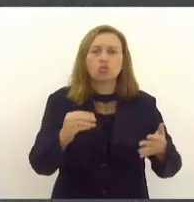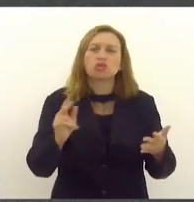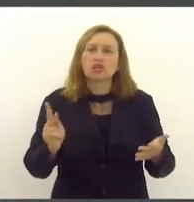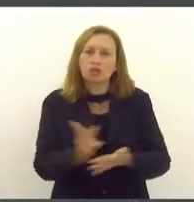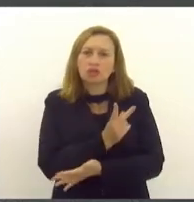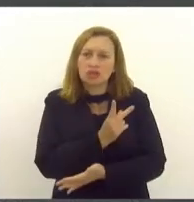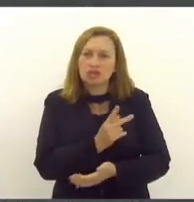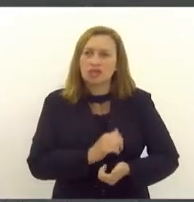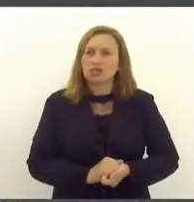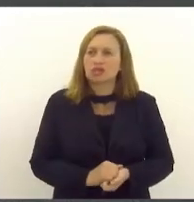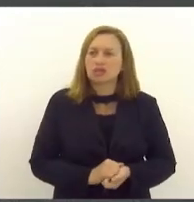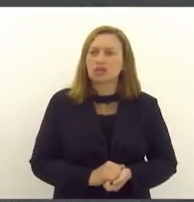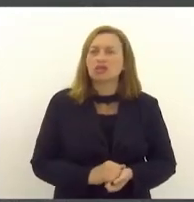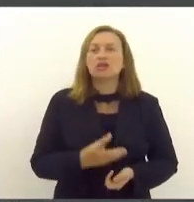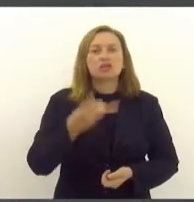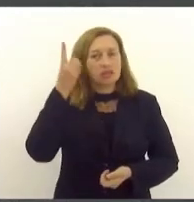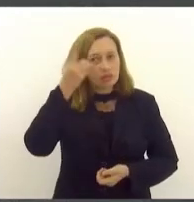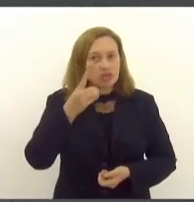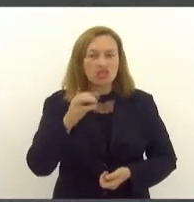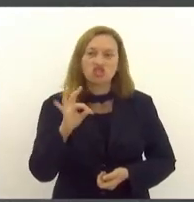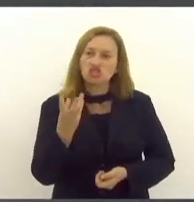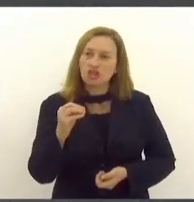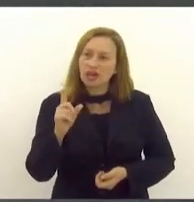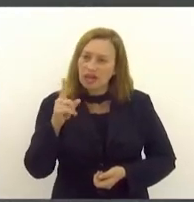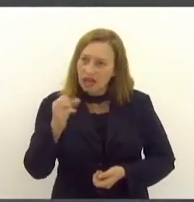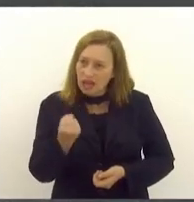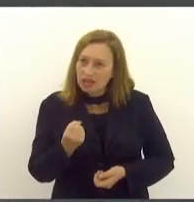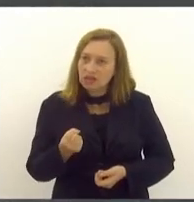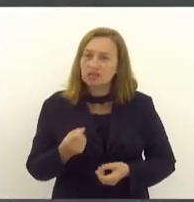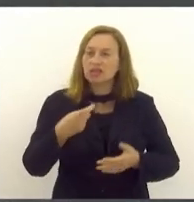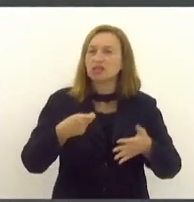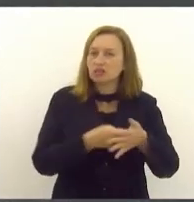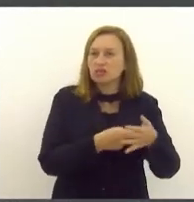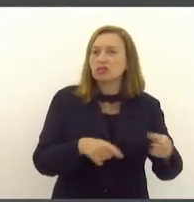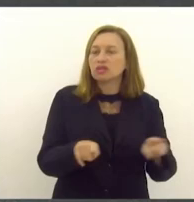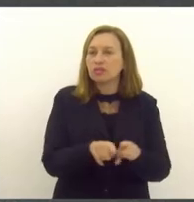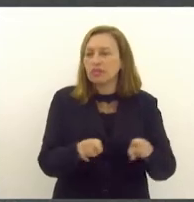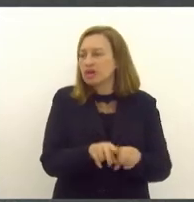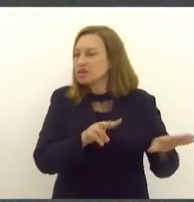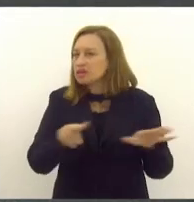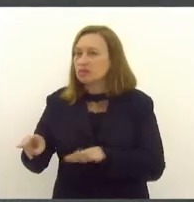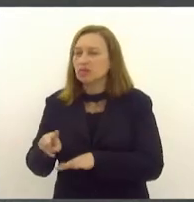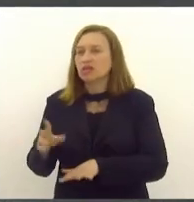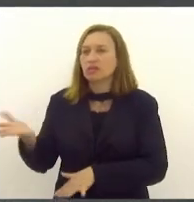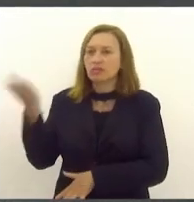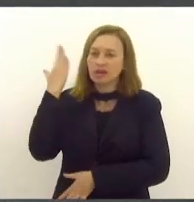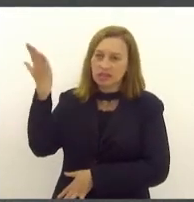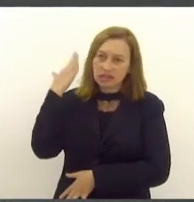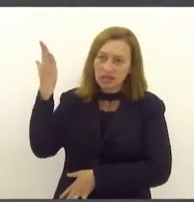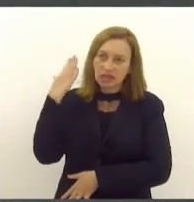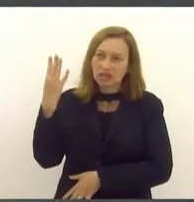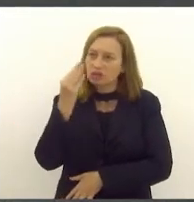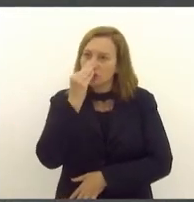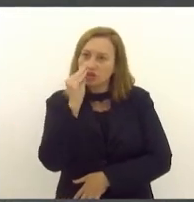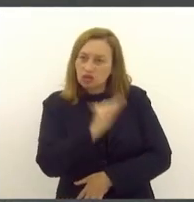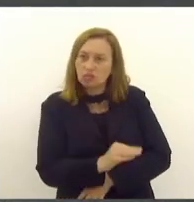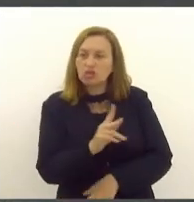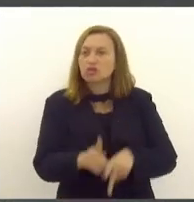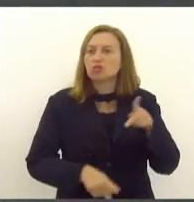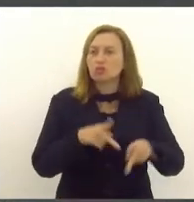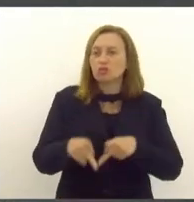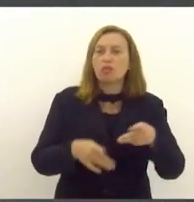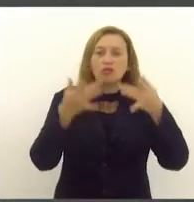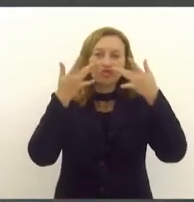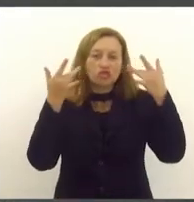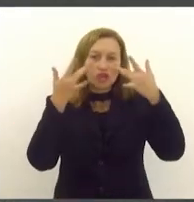acontecido o deputado Tiago Gagliasso que fez denúncias aqui na semana passada sobre os carnes com a população que foi a utilização do